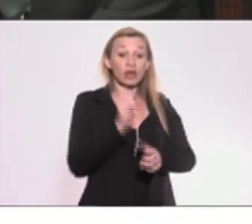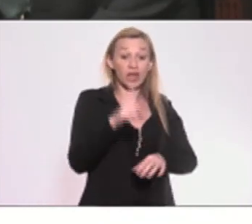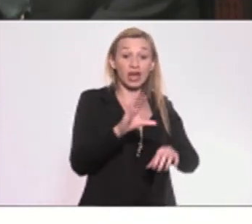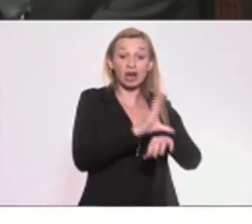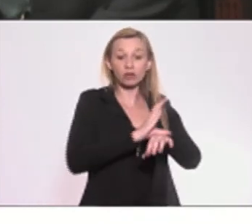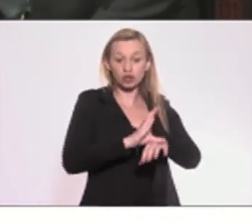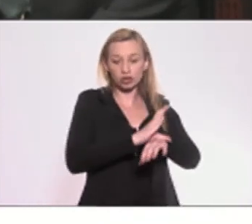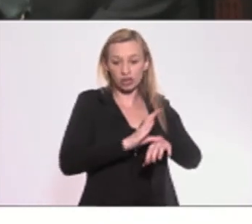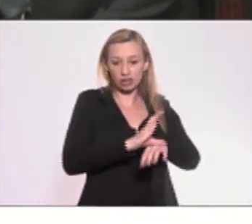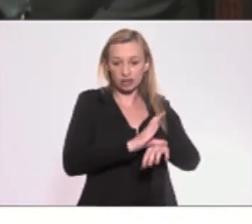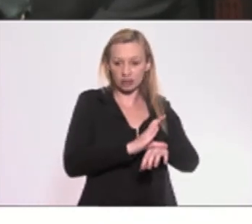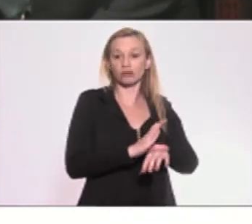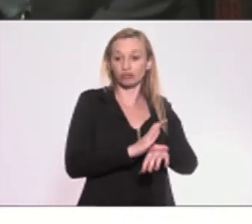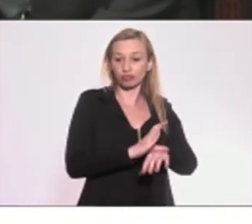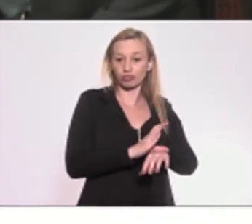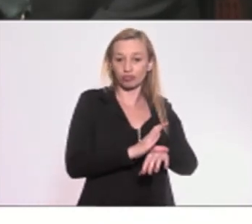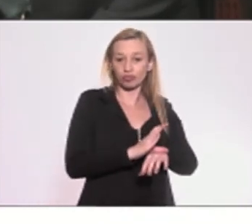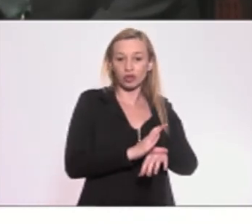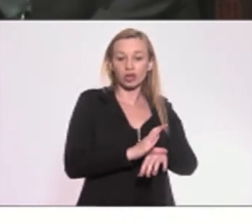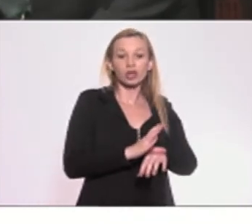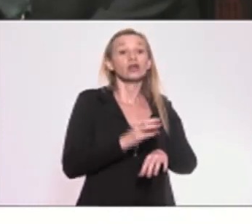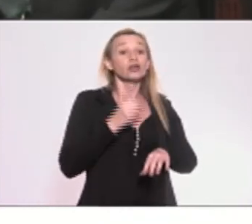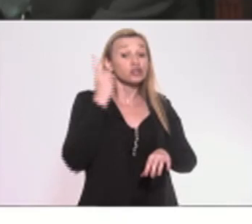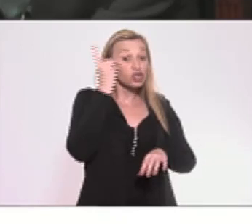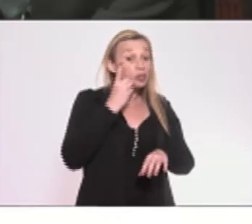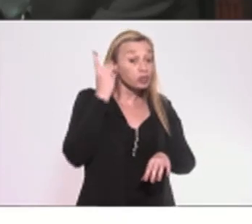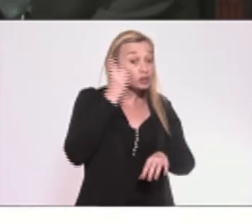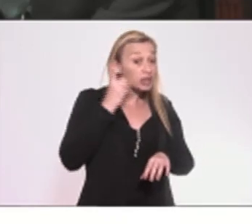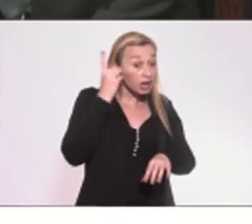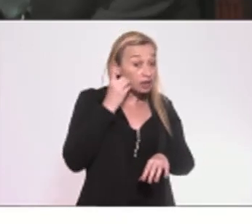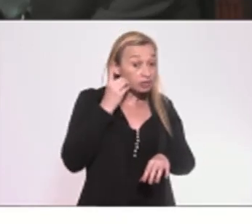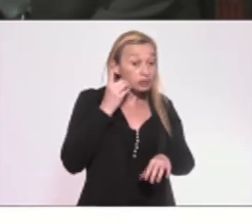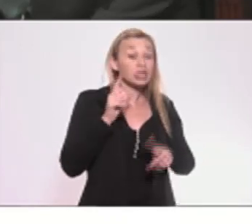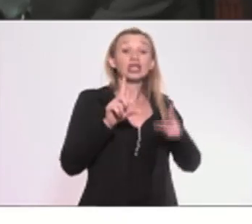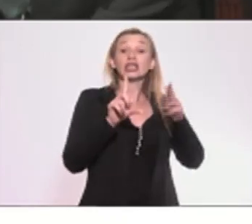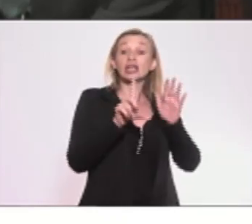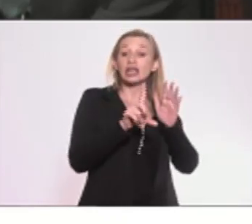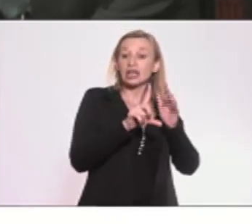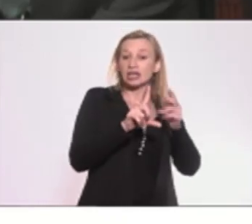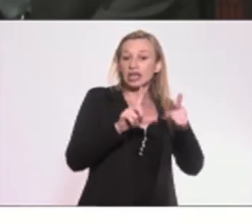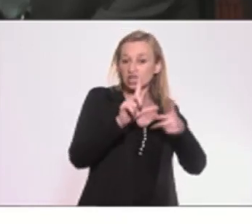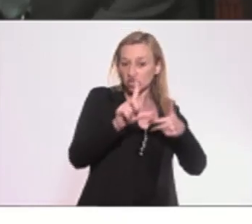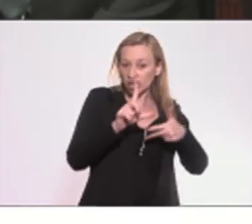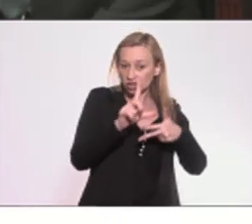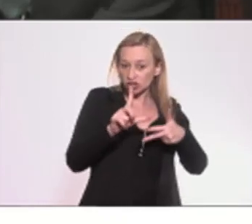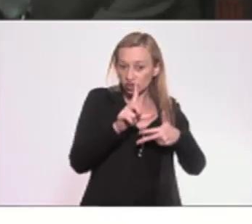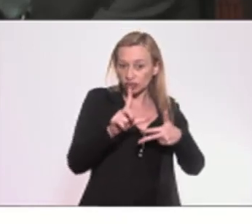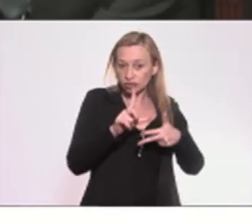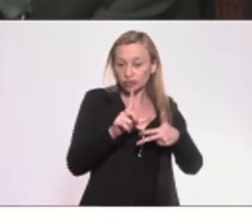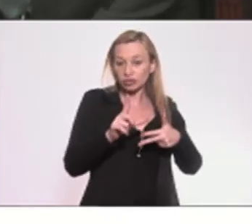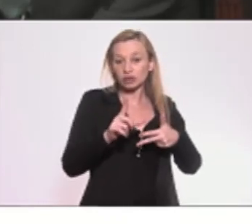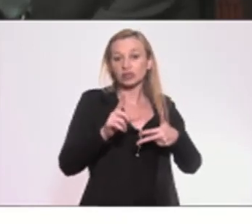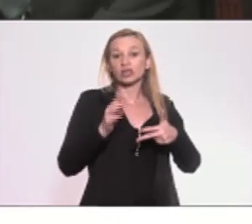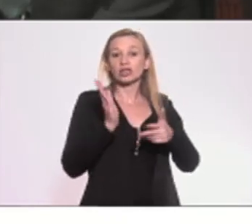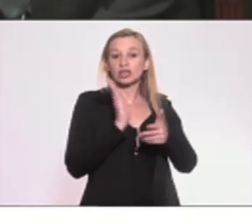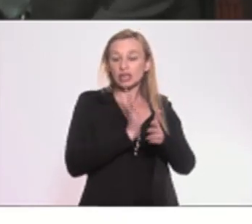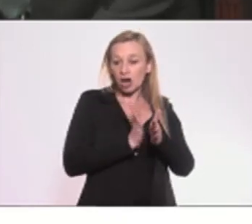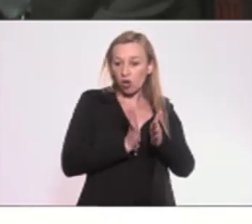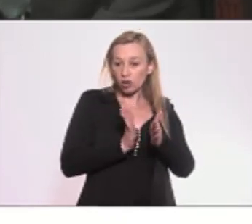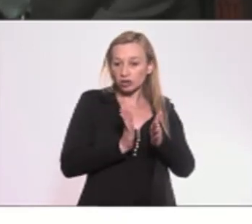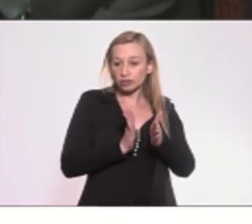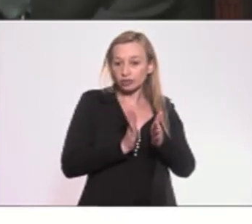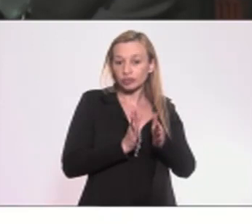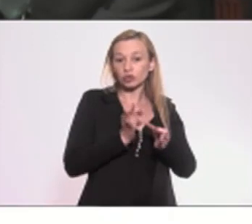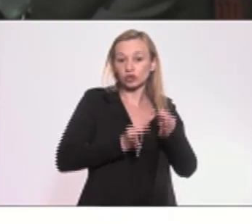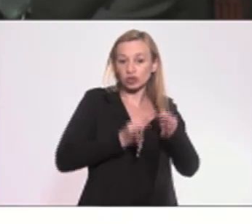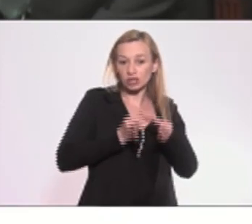as prerrogativas dos parlamentares, a prerrogativa do Legislativo e a ordem constitucional. Então, eu